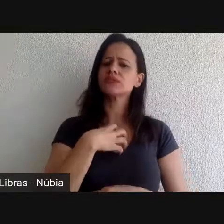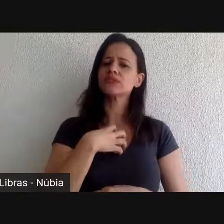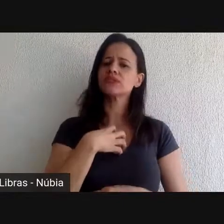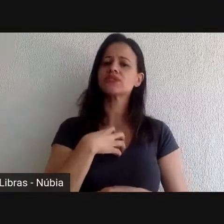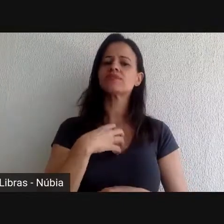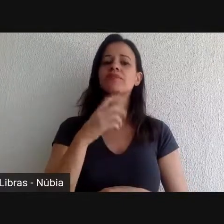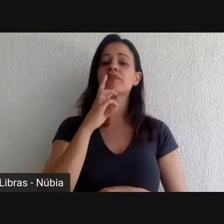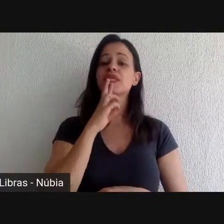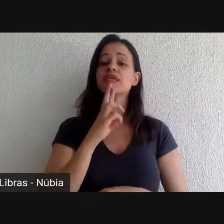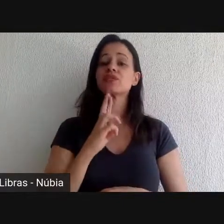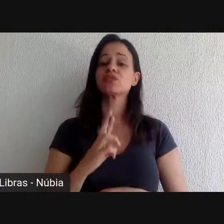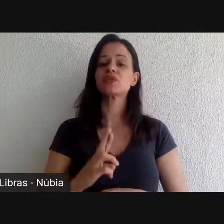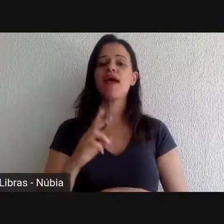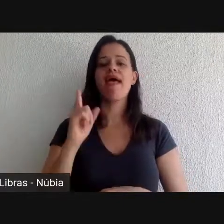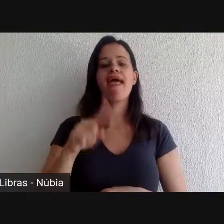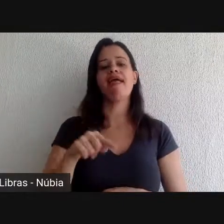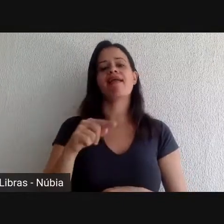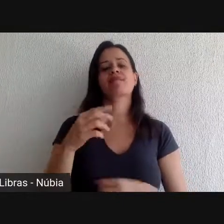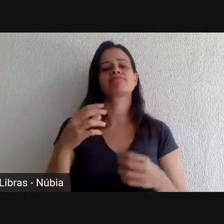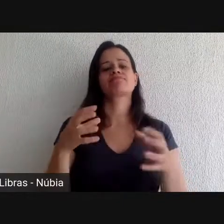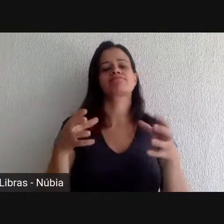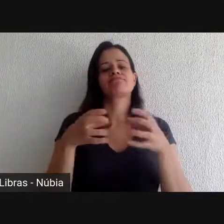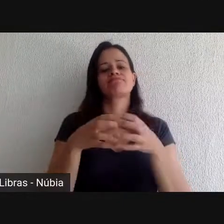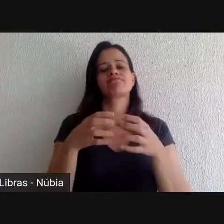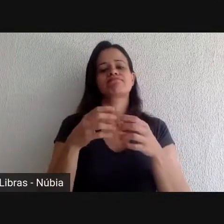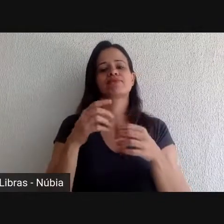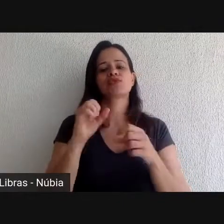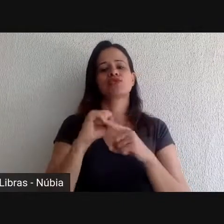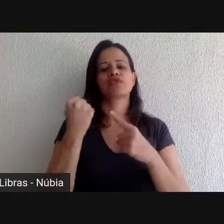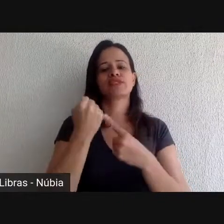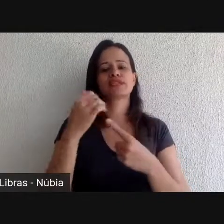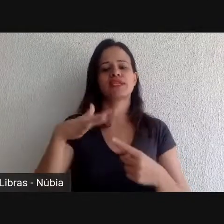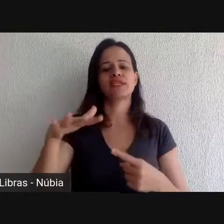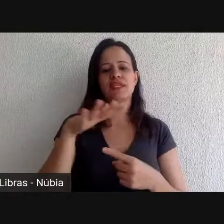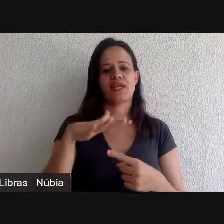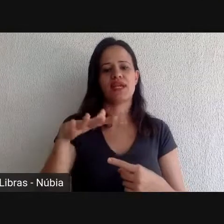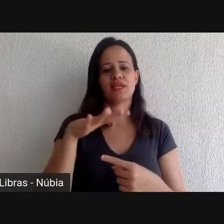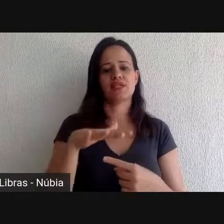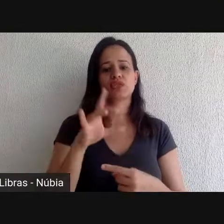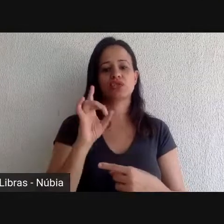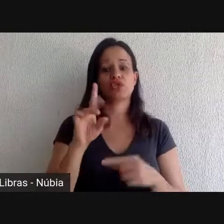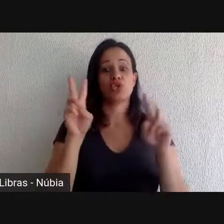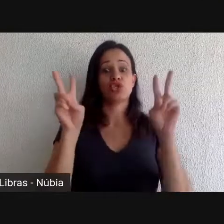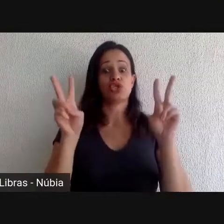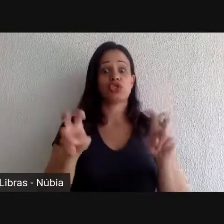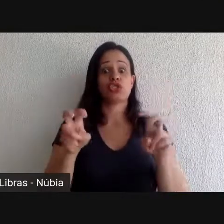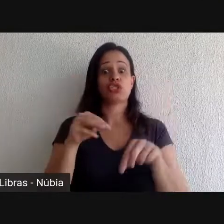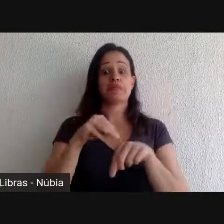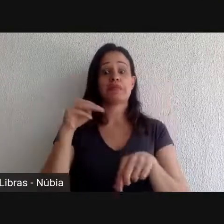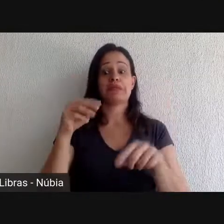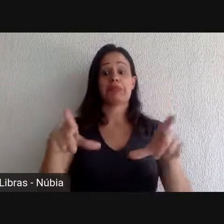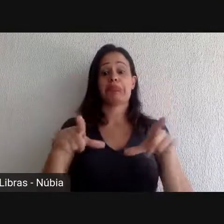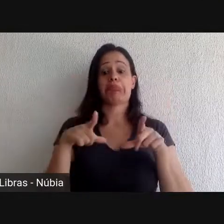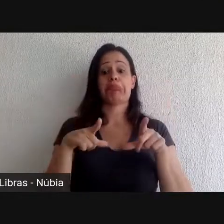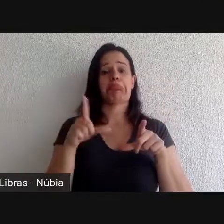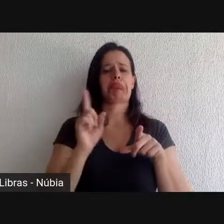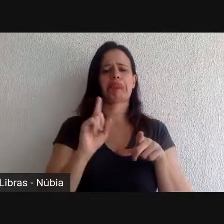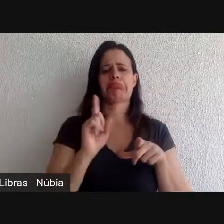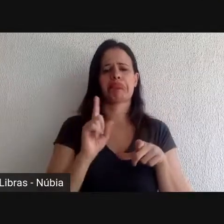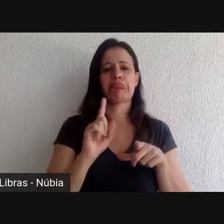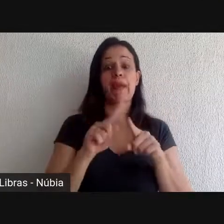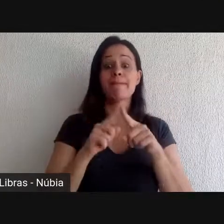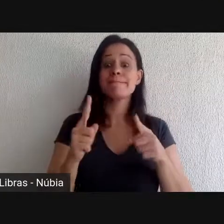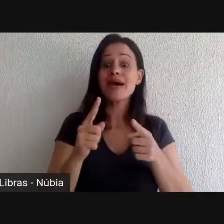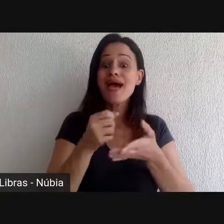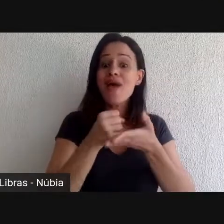os resultados vão ser úteis para a sociedade, que é muito gratificante, então não é só o título de mestrado, é a sensação de fato, poder